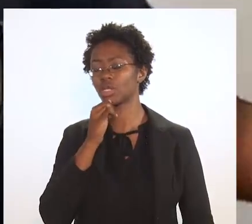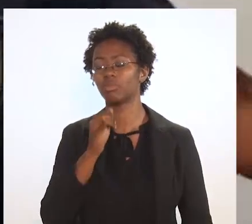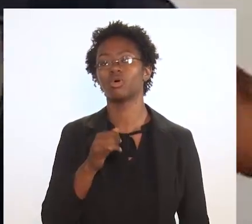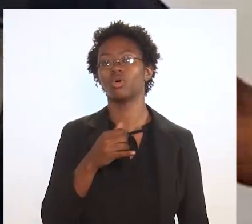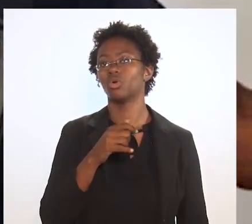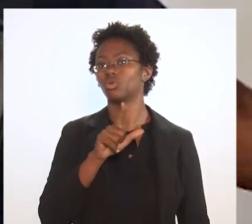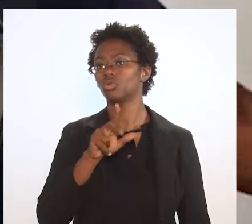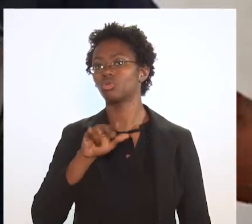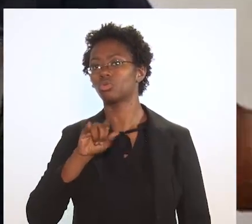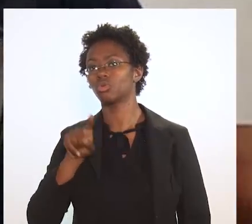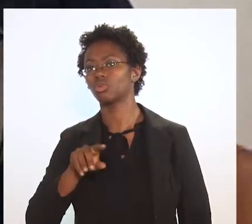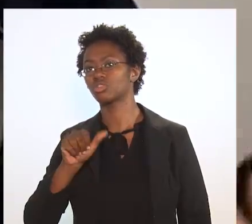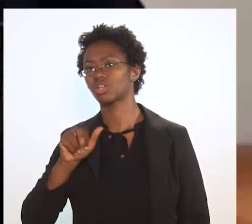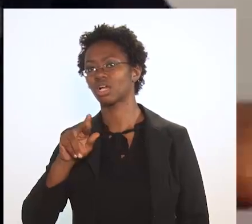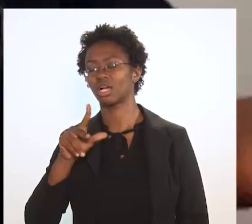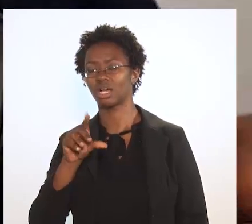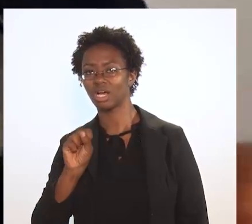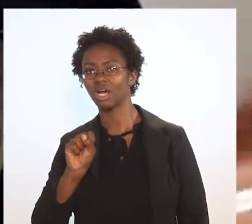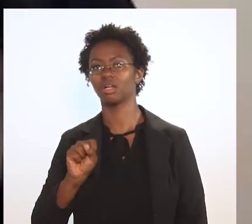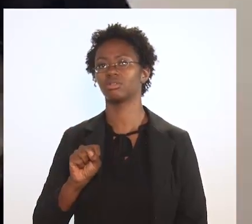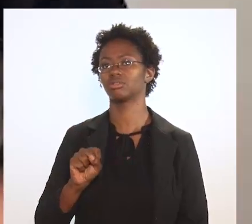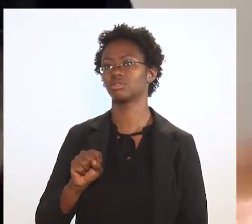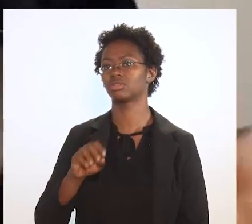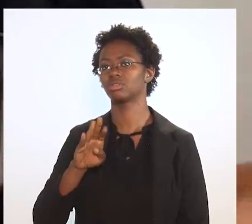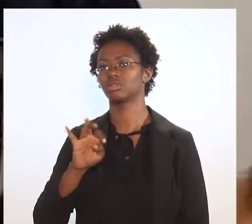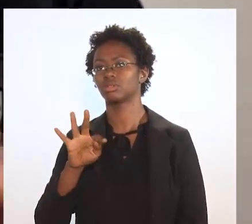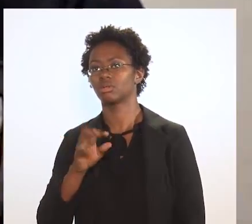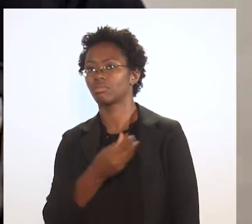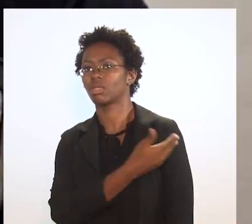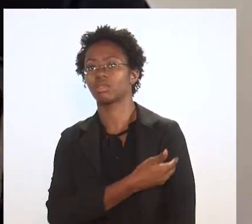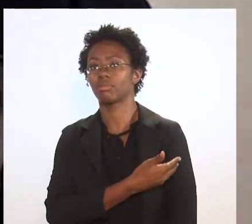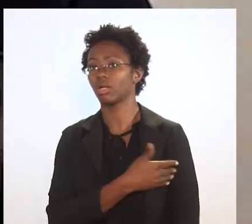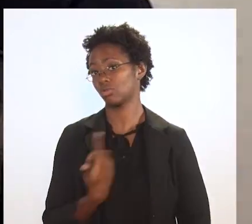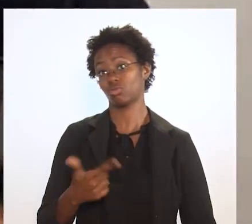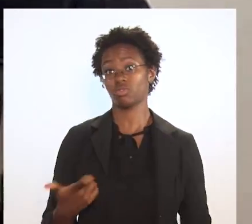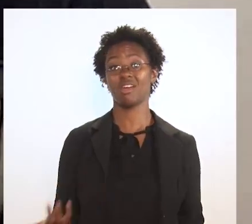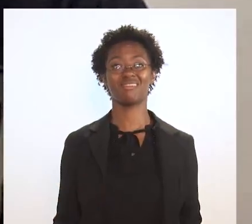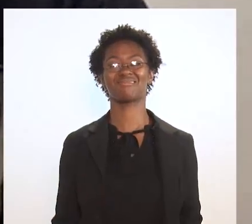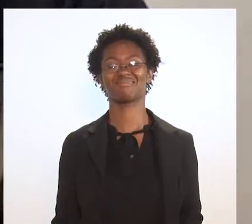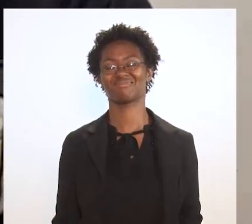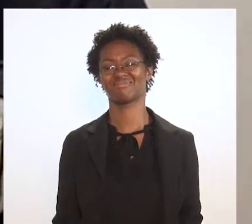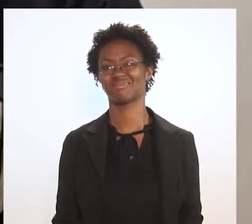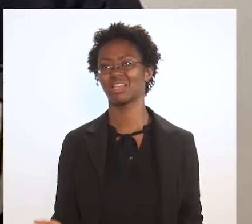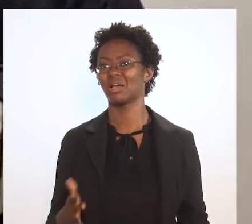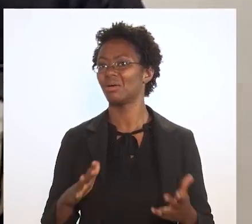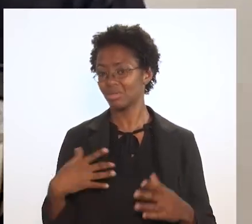sem cantar Luiz Carlos. Como é que vai fazer? Beto Sem Braço? Não tem como.